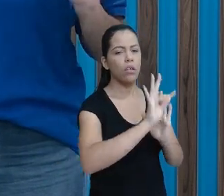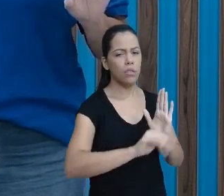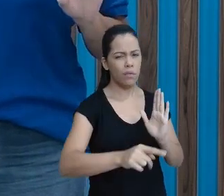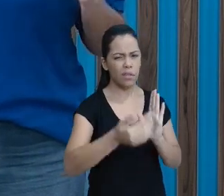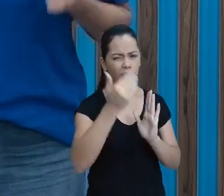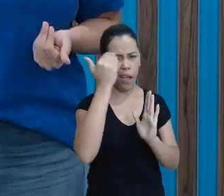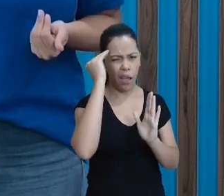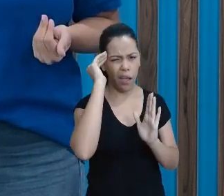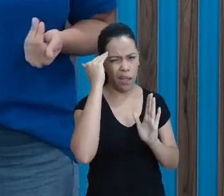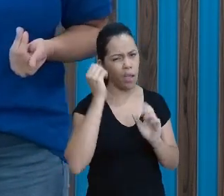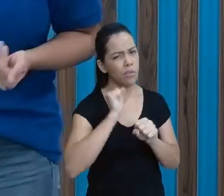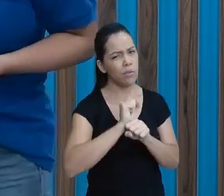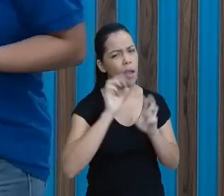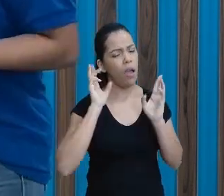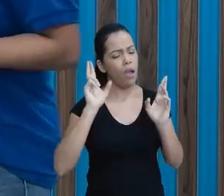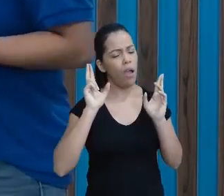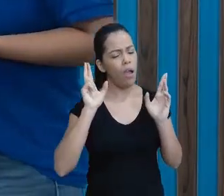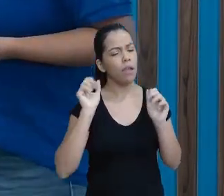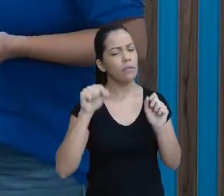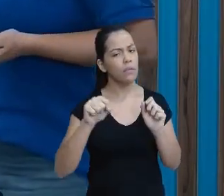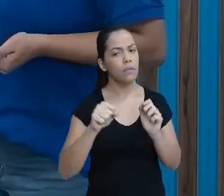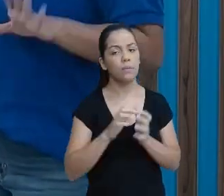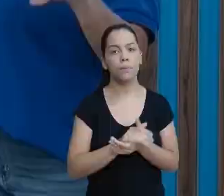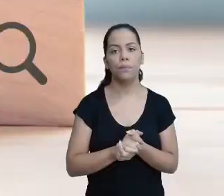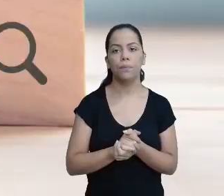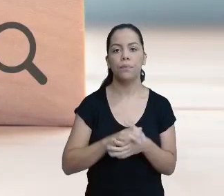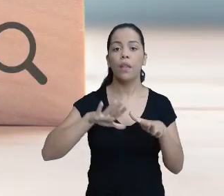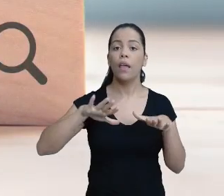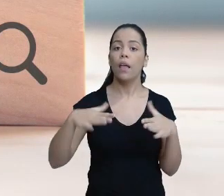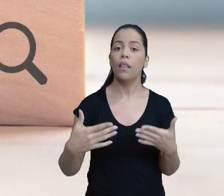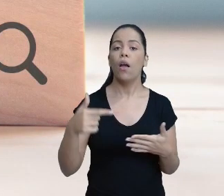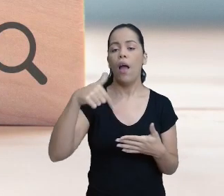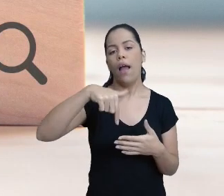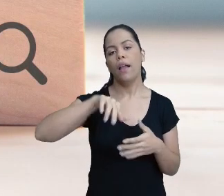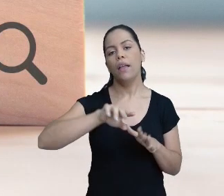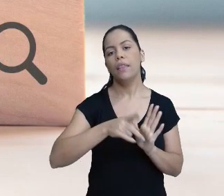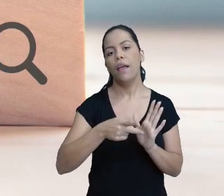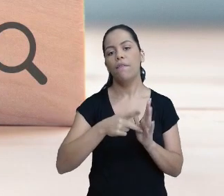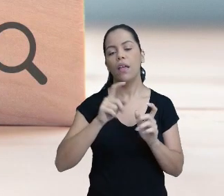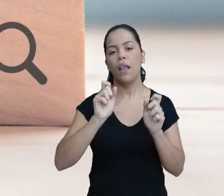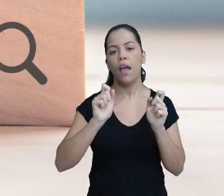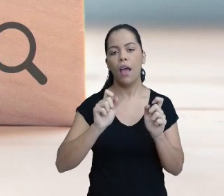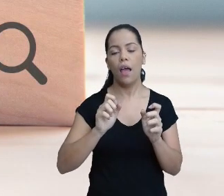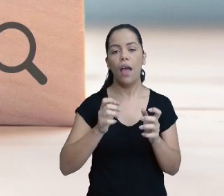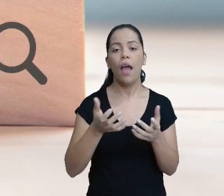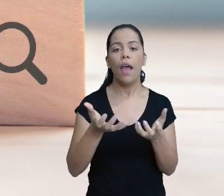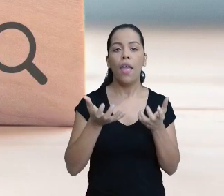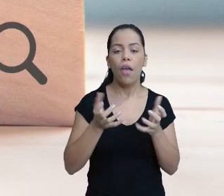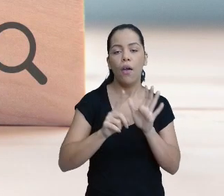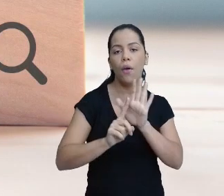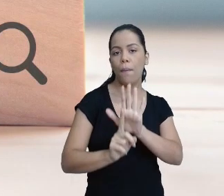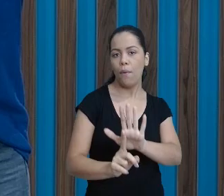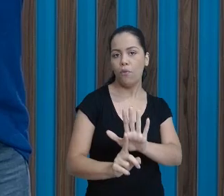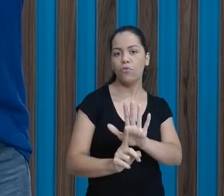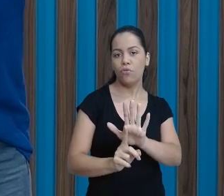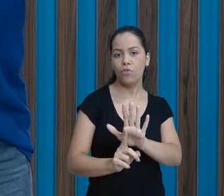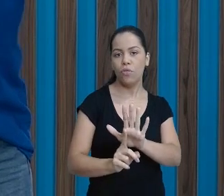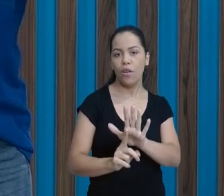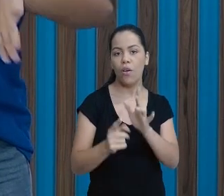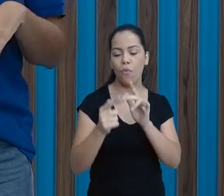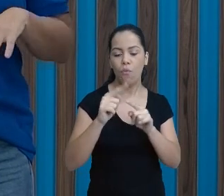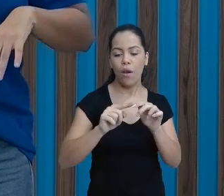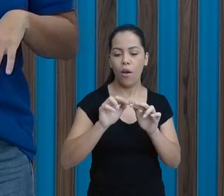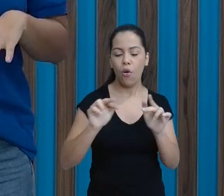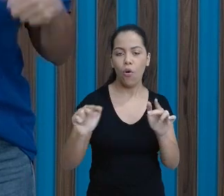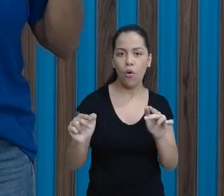Vocês entendem? Eu espero que sim. E aqui, na verdade, eu quero trazer uma ferramenta que é algo que eu